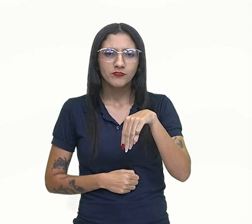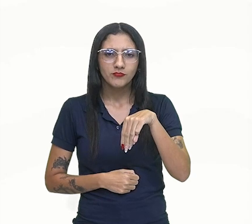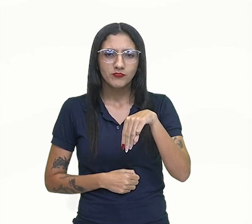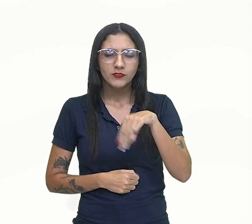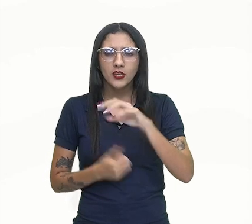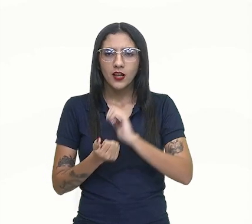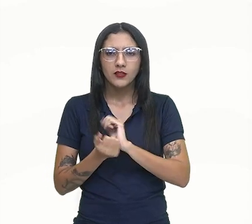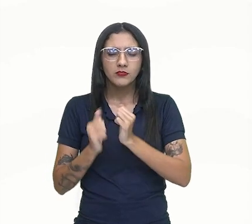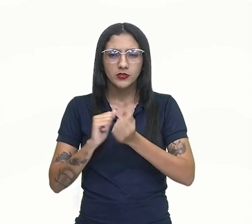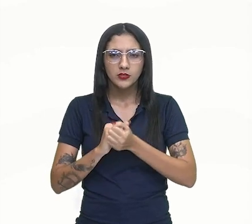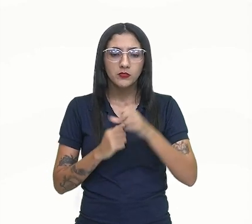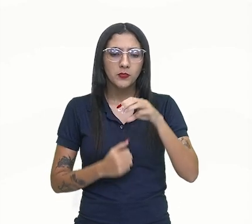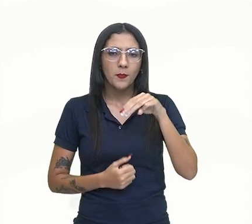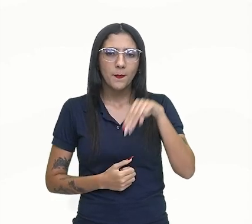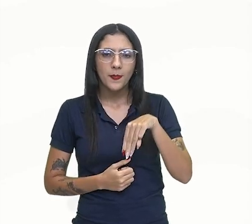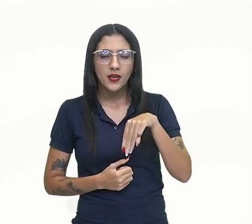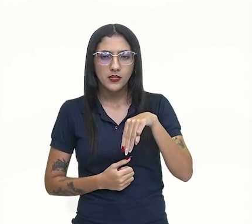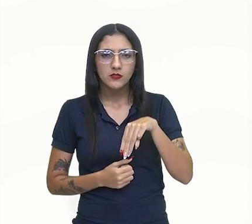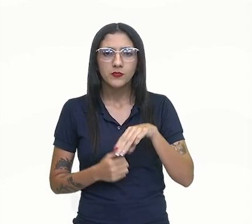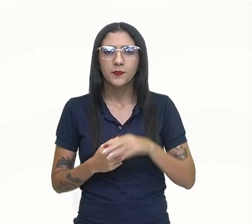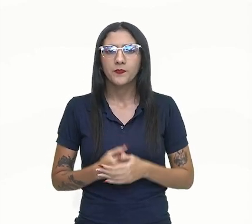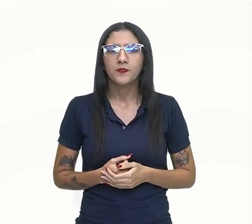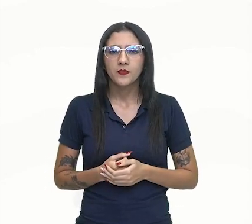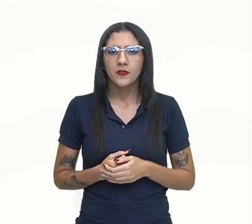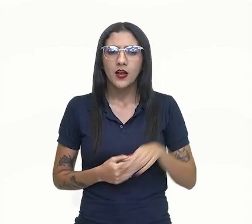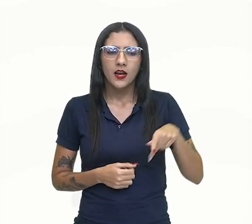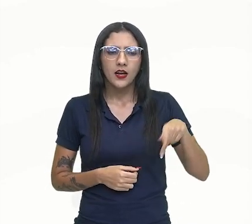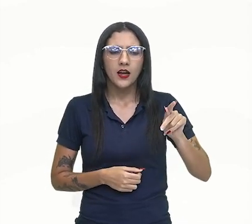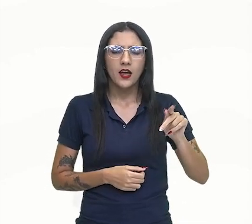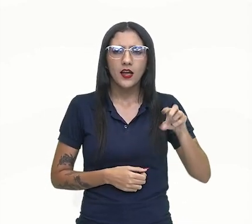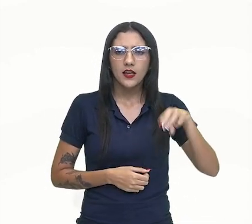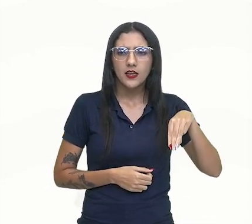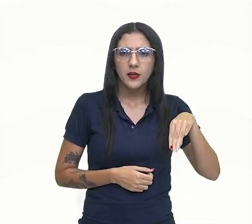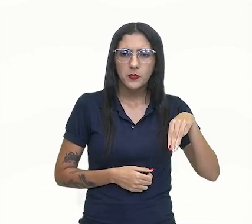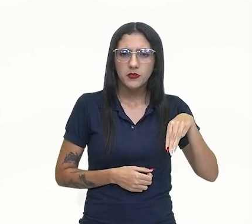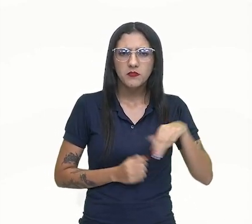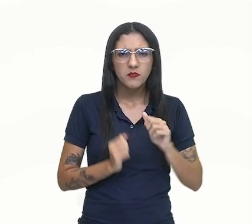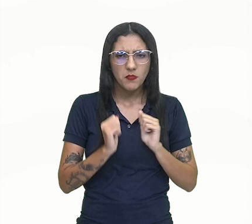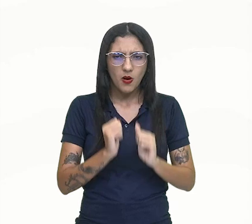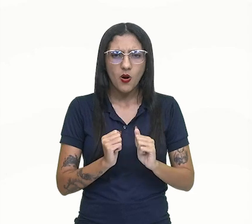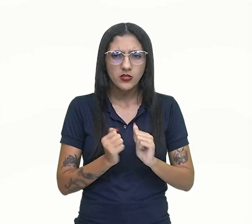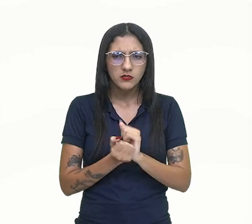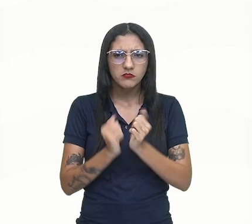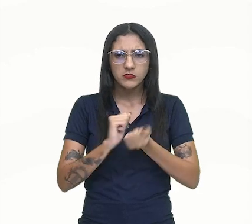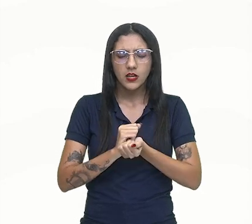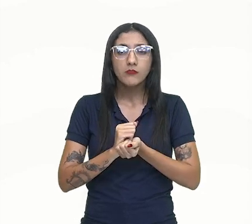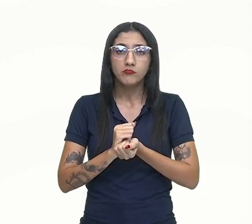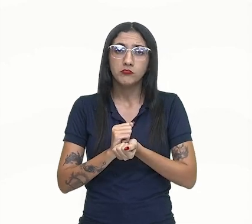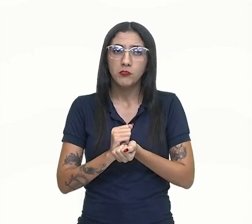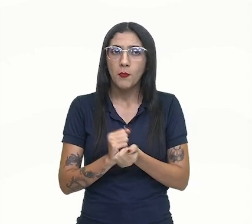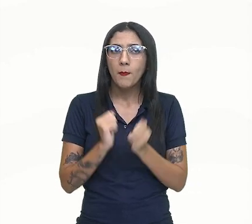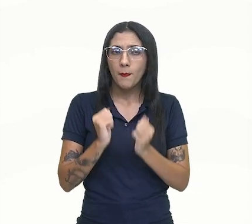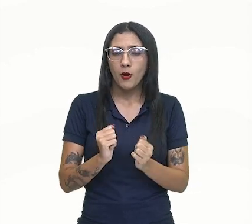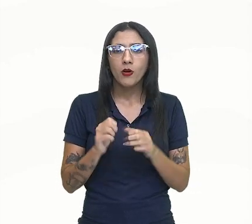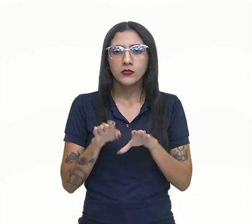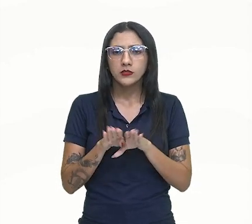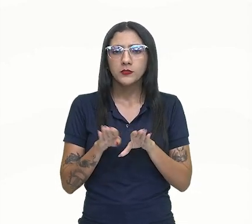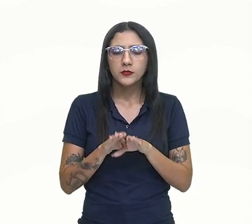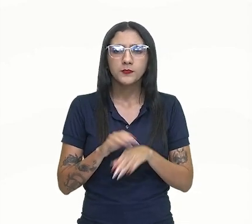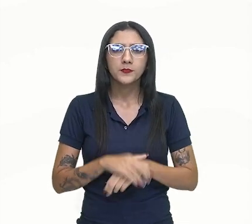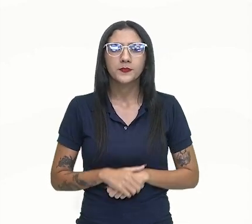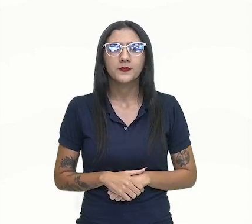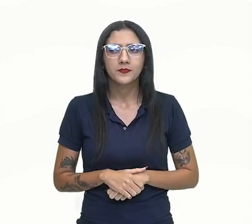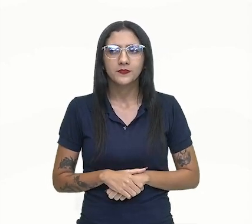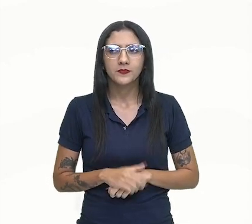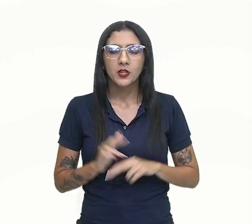a transformação de metro para quilômetro. É possível fazer, professor? Com certeza. Por isso eu